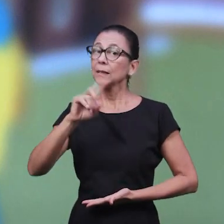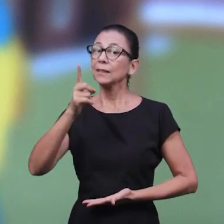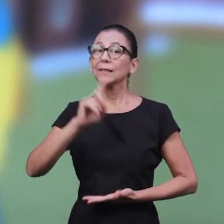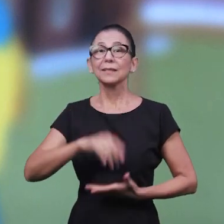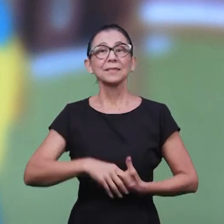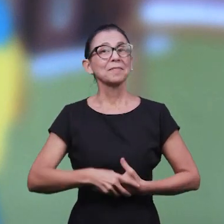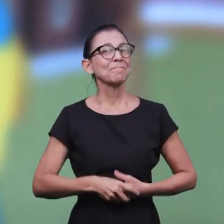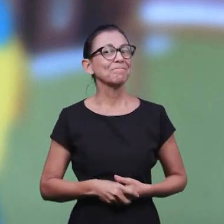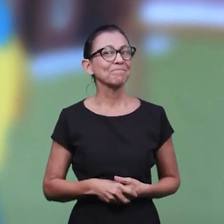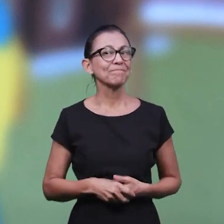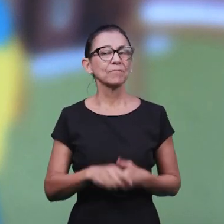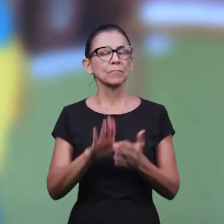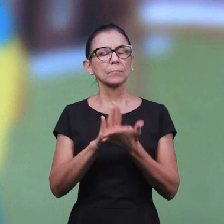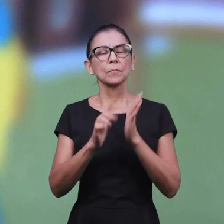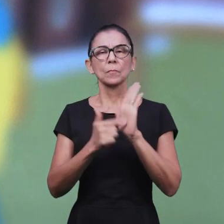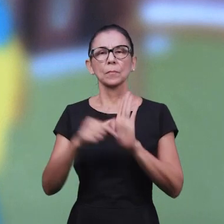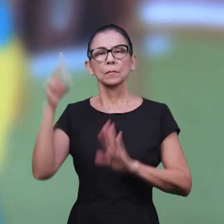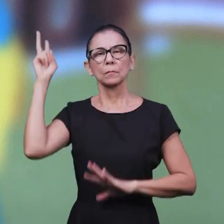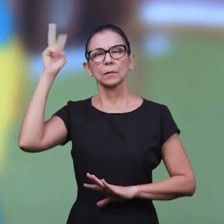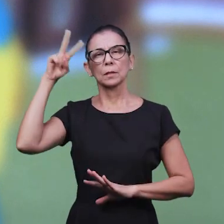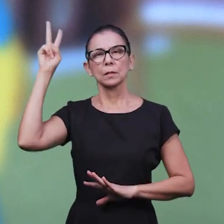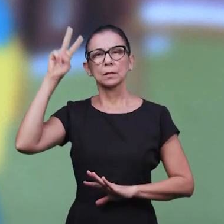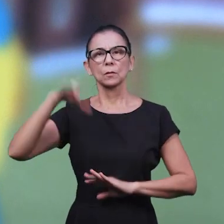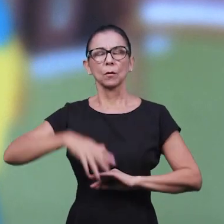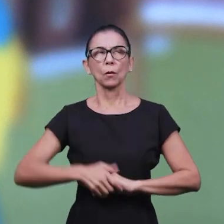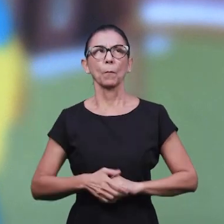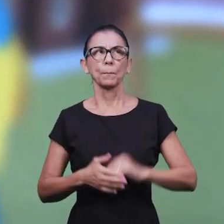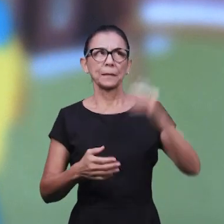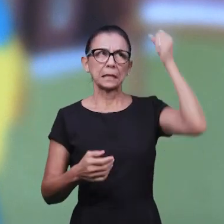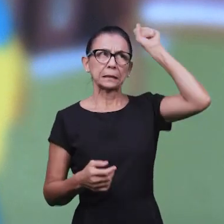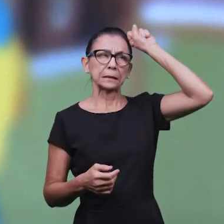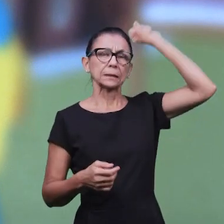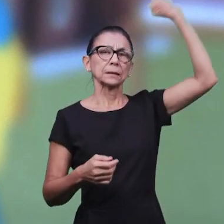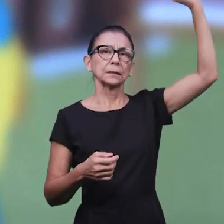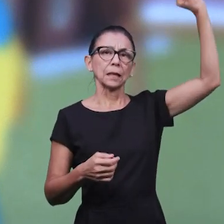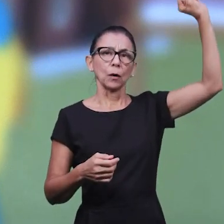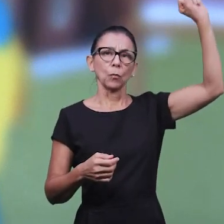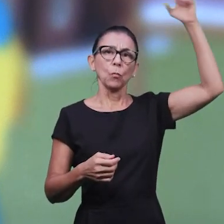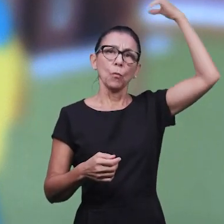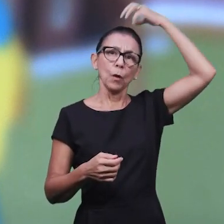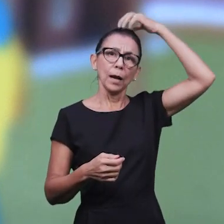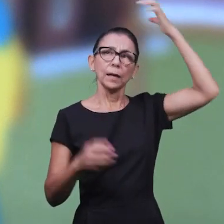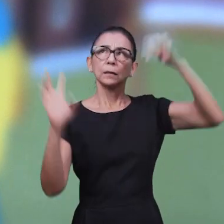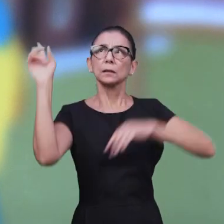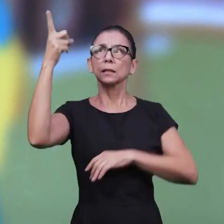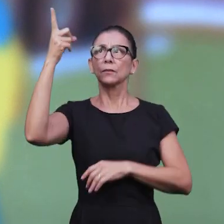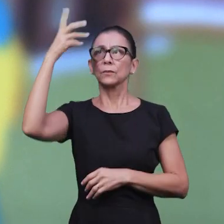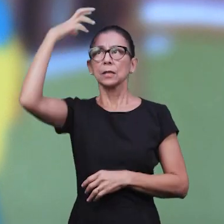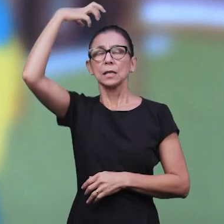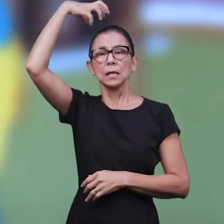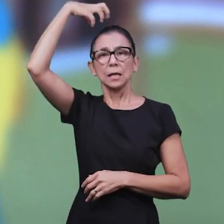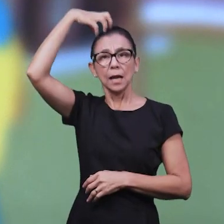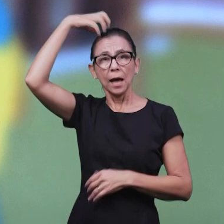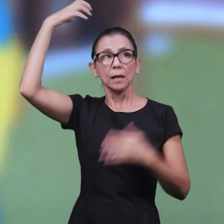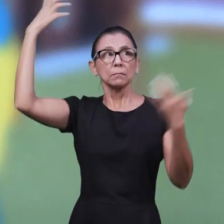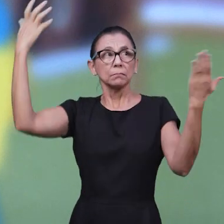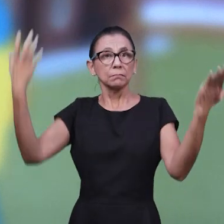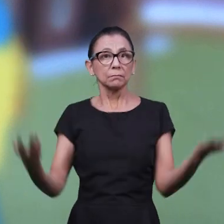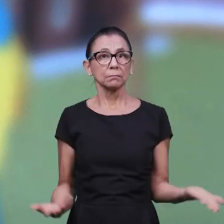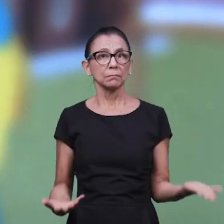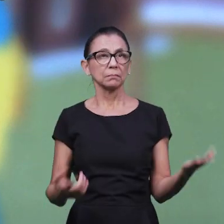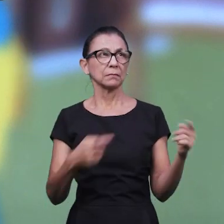uma longa guerra entre as pessoas que eram da casa de Saul e da casa de Davi. Saul já